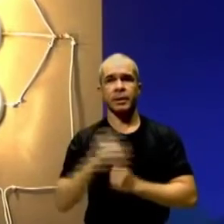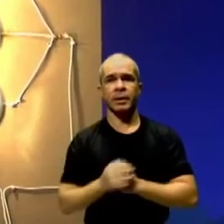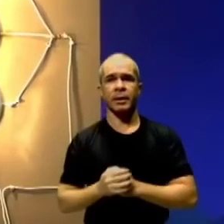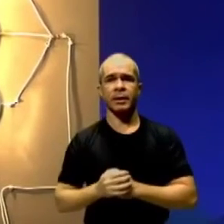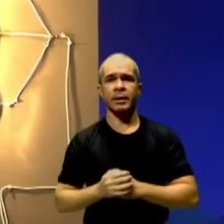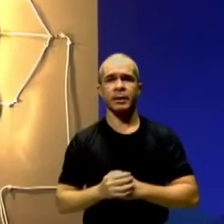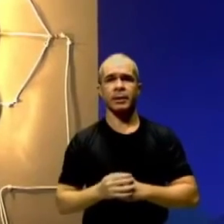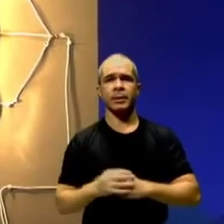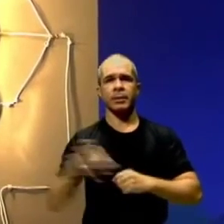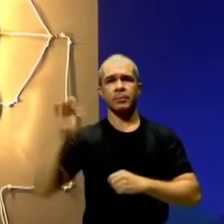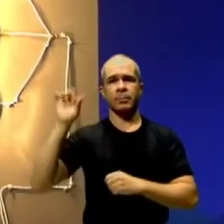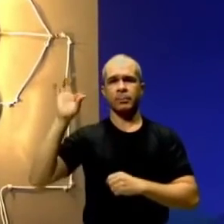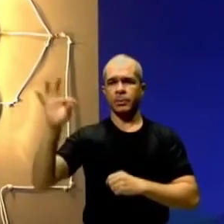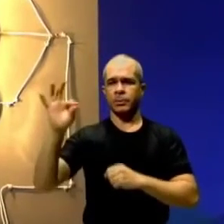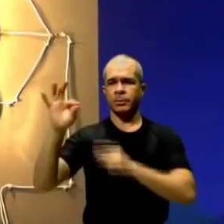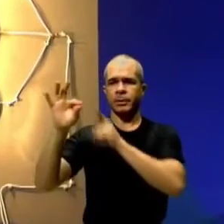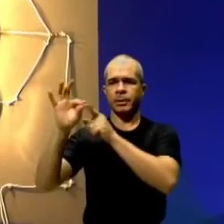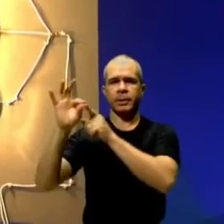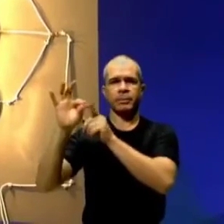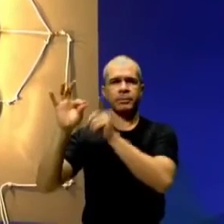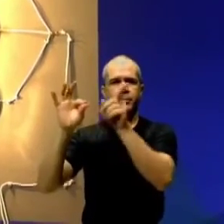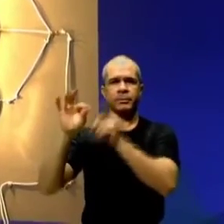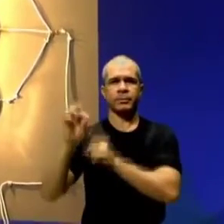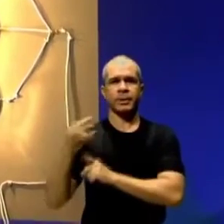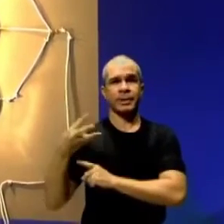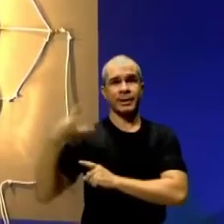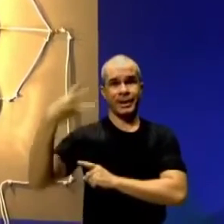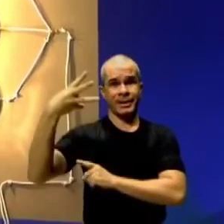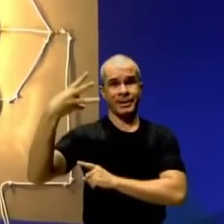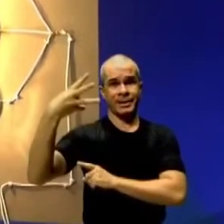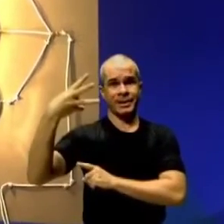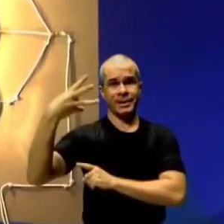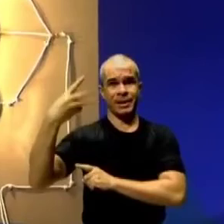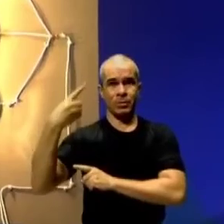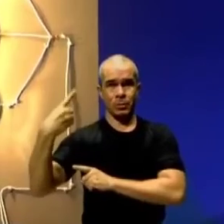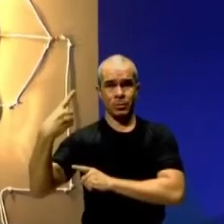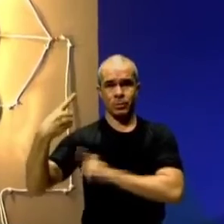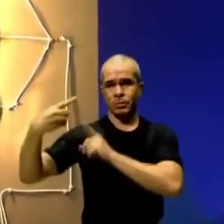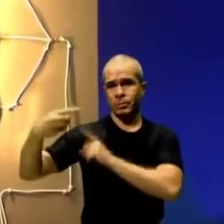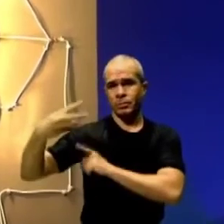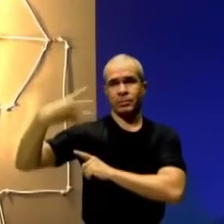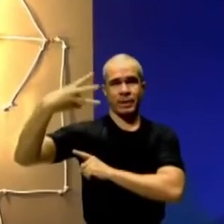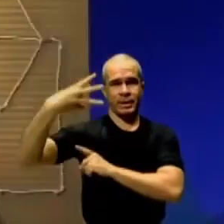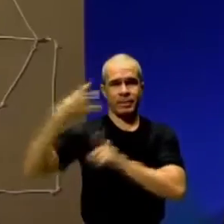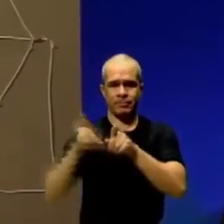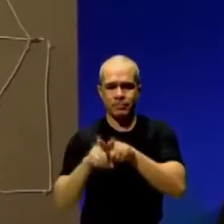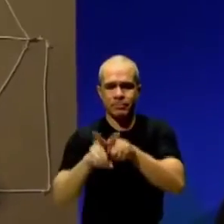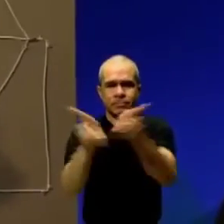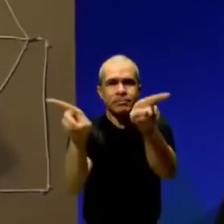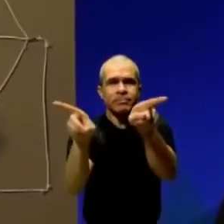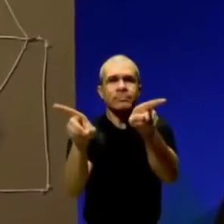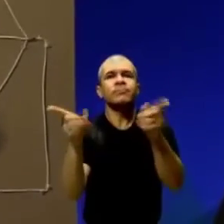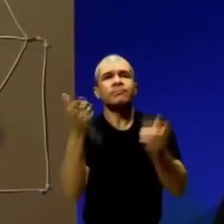aqui e vai se dividir em três correntes. De tal forma que se eu tiver aqui, por exemplo,